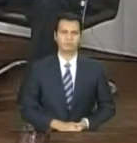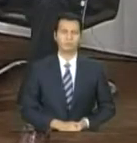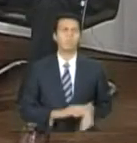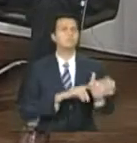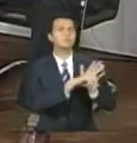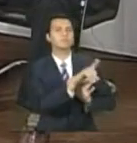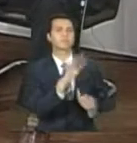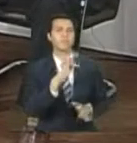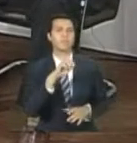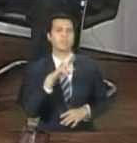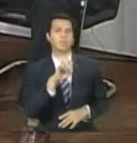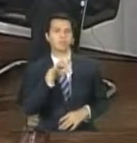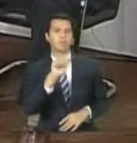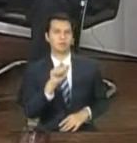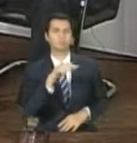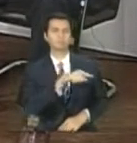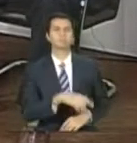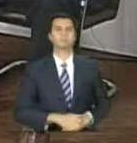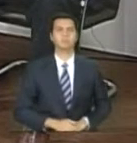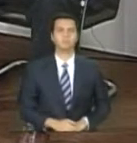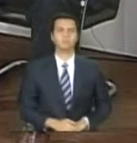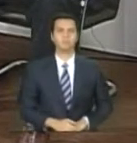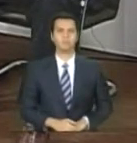Fernanda, Marisa